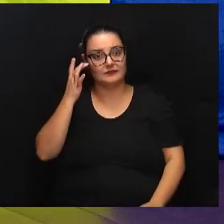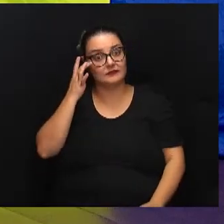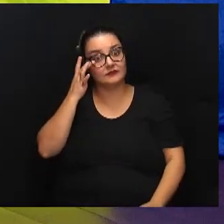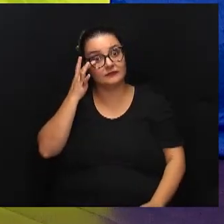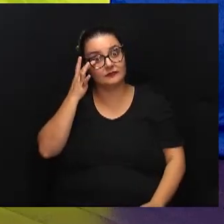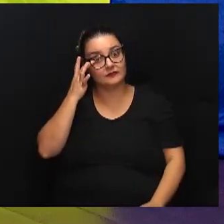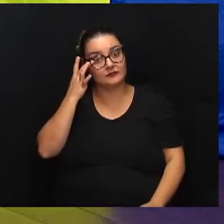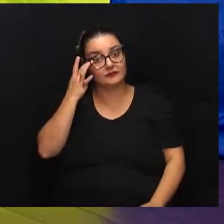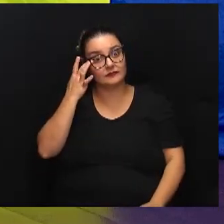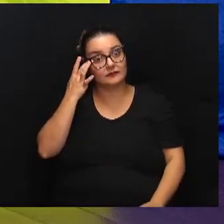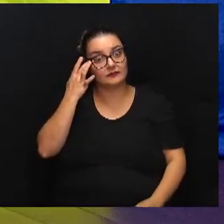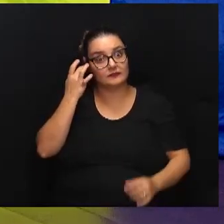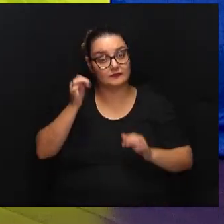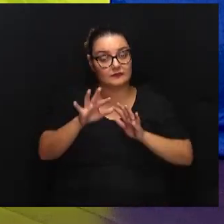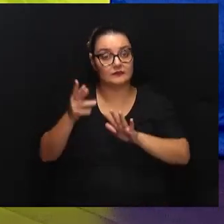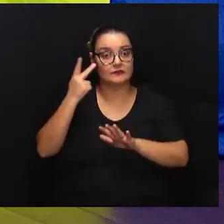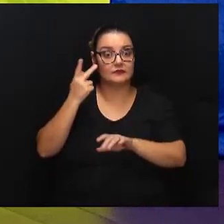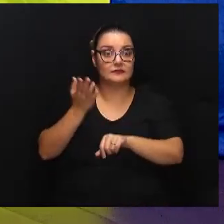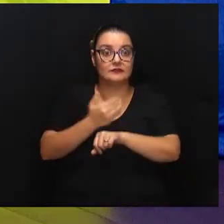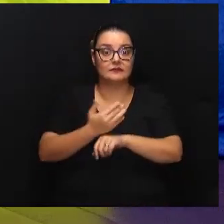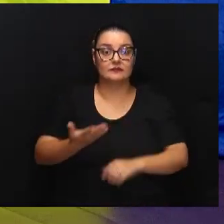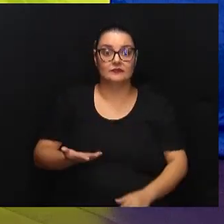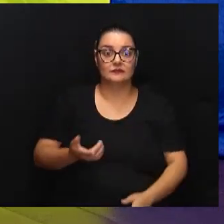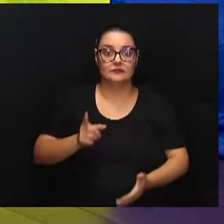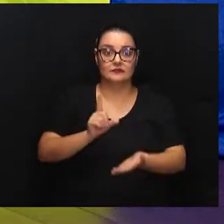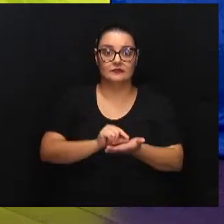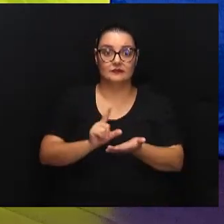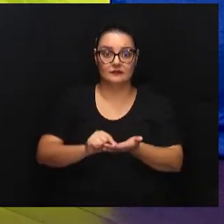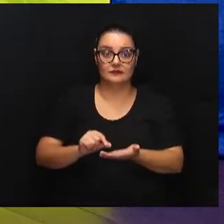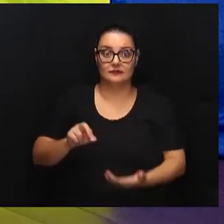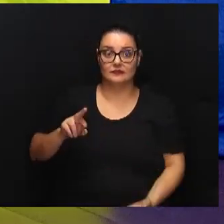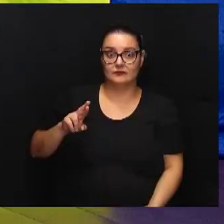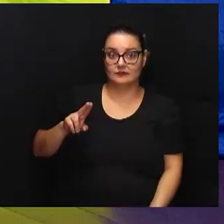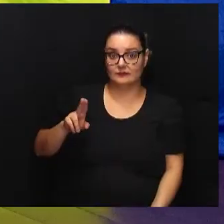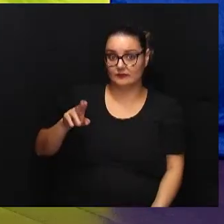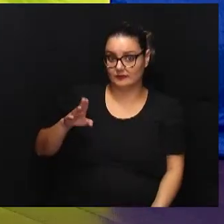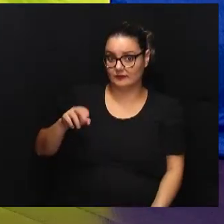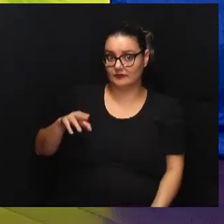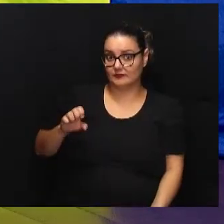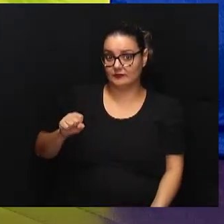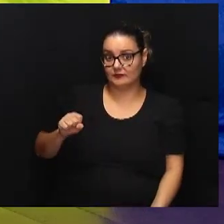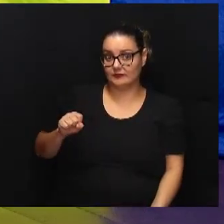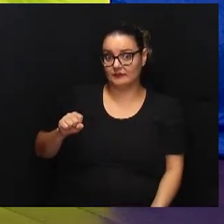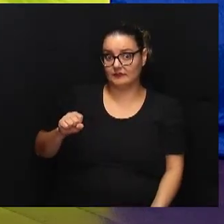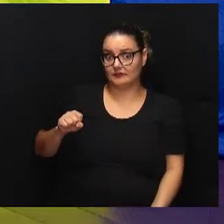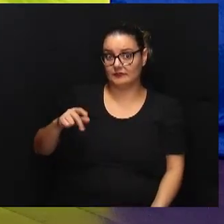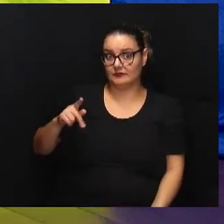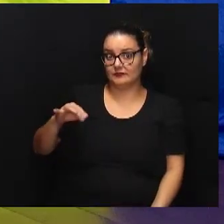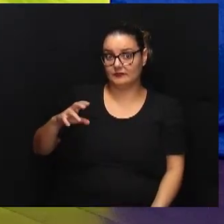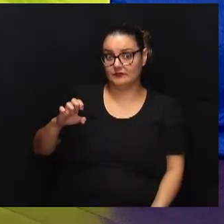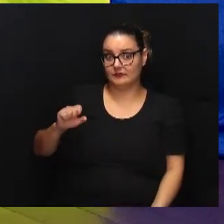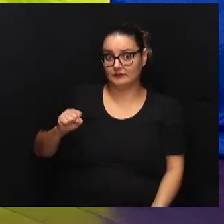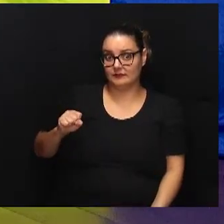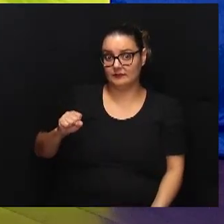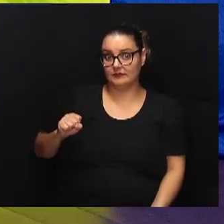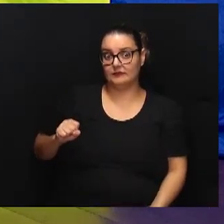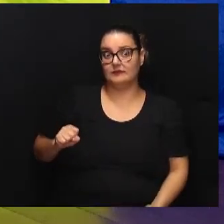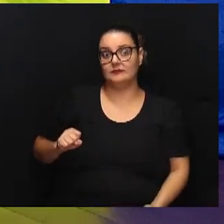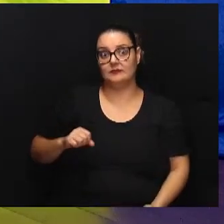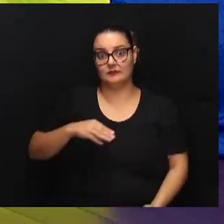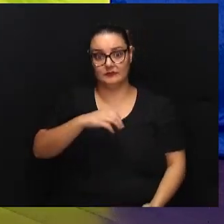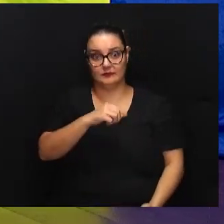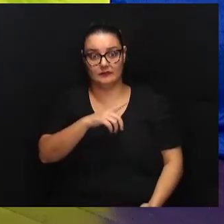acho, não lembro se foi, a parada de São Paulo foi antes, né? Então eu li um artigo do Marcelo Rubens Paiva, que mencionava o